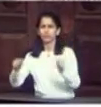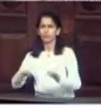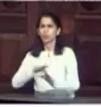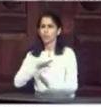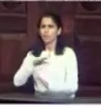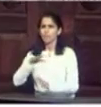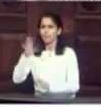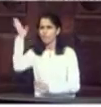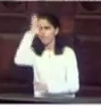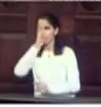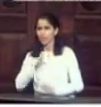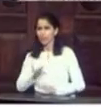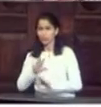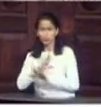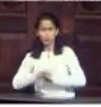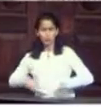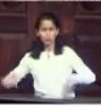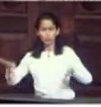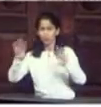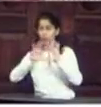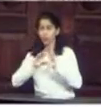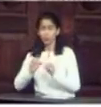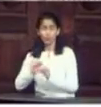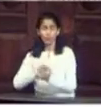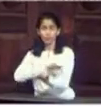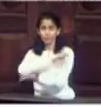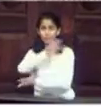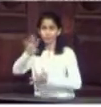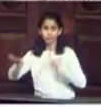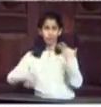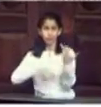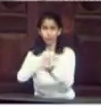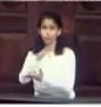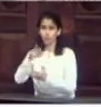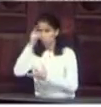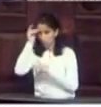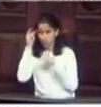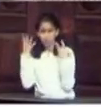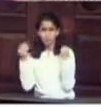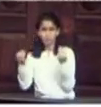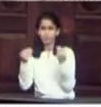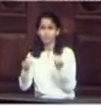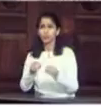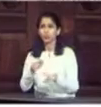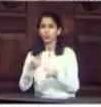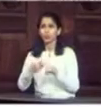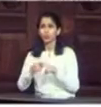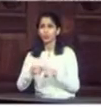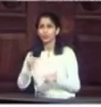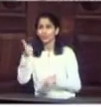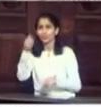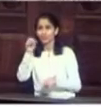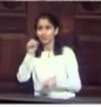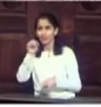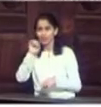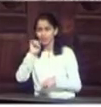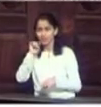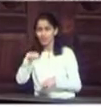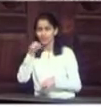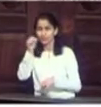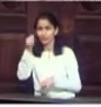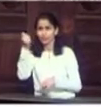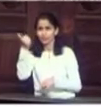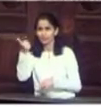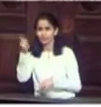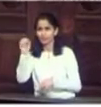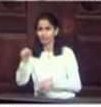país viveu uma verdadeira explosão das multidões por causa de 10 centavos nas passagens de ônibus.